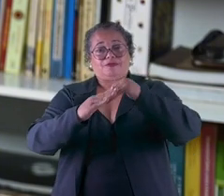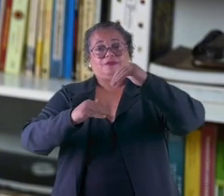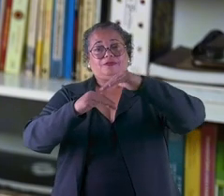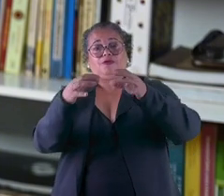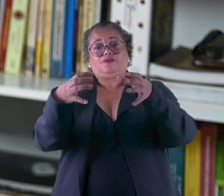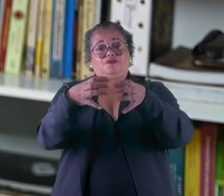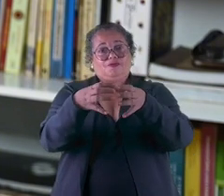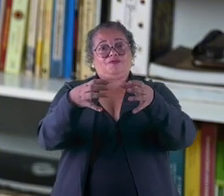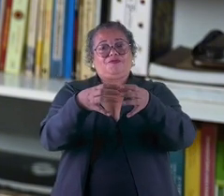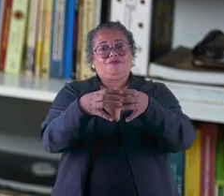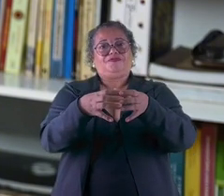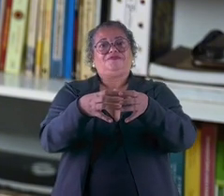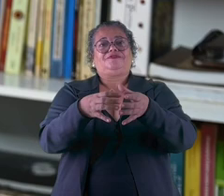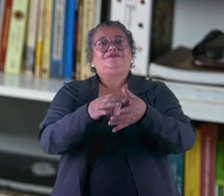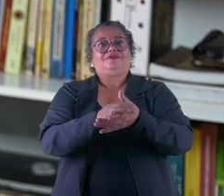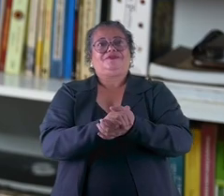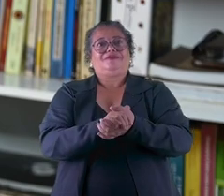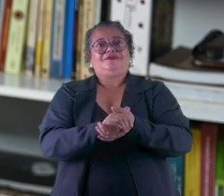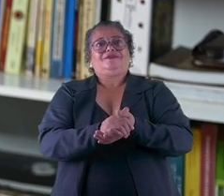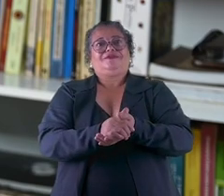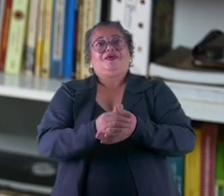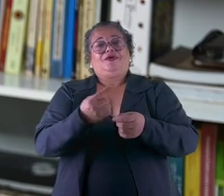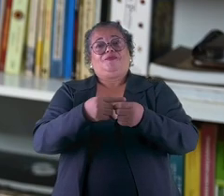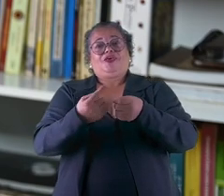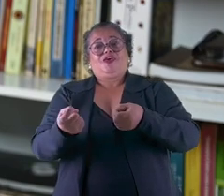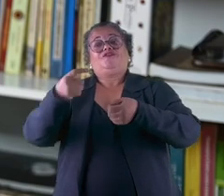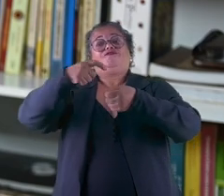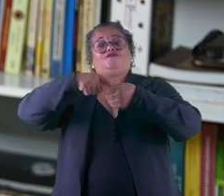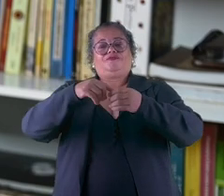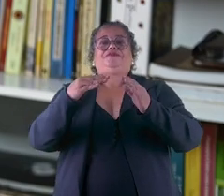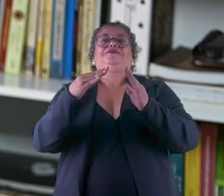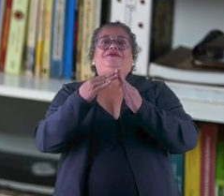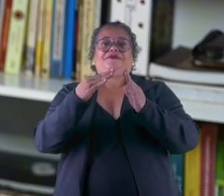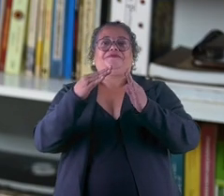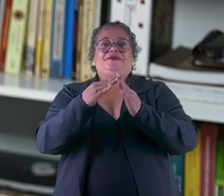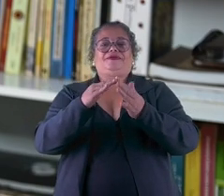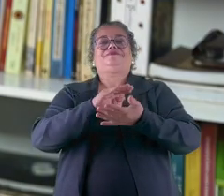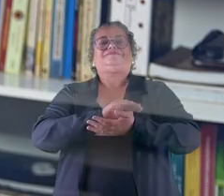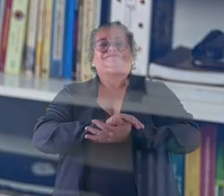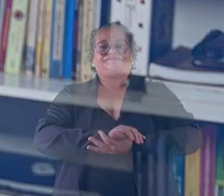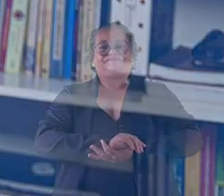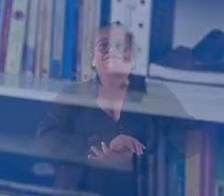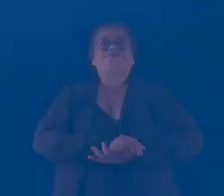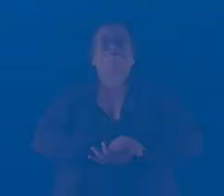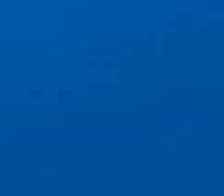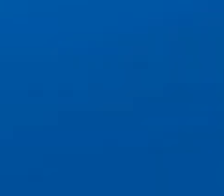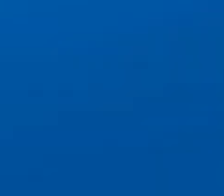cada um dos profissionais por me trazer de volta para casa.